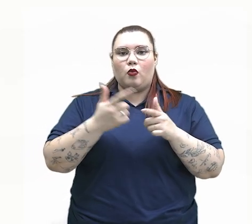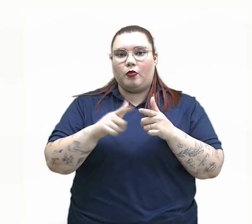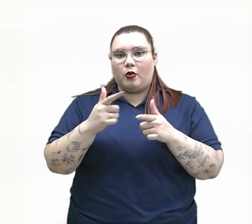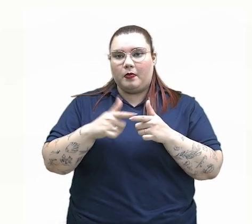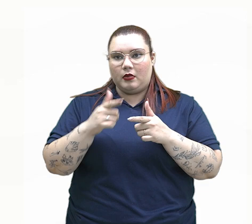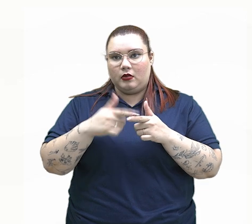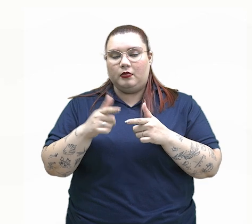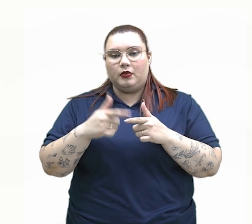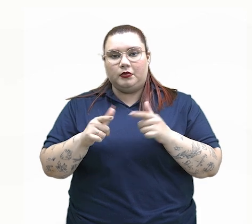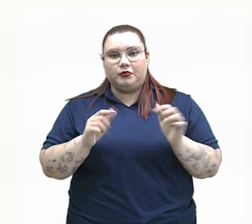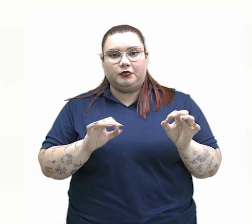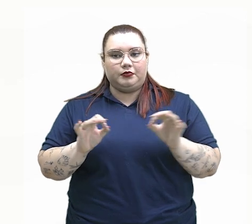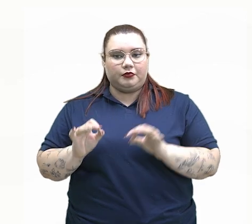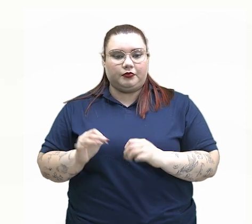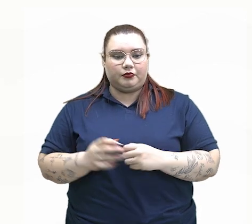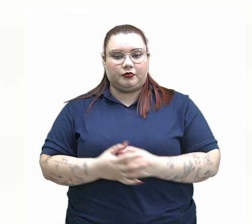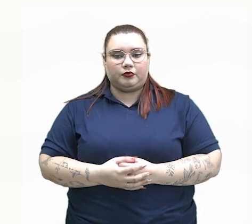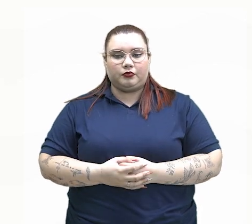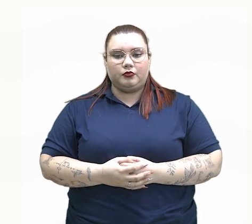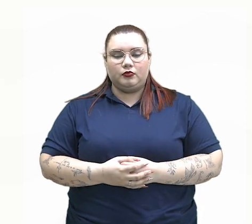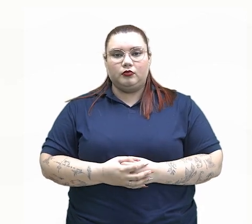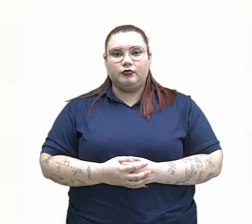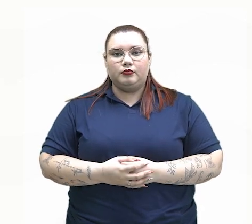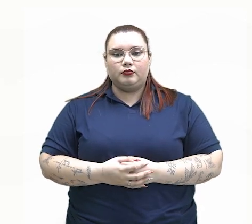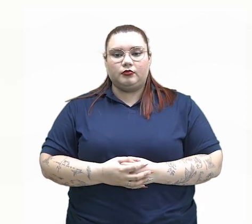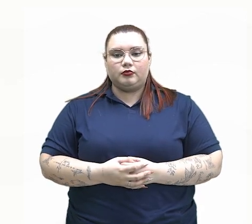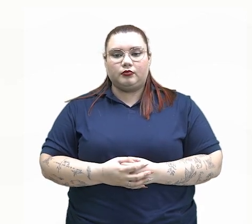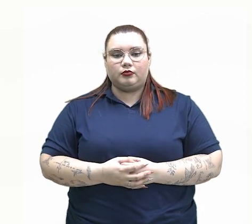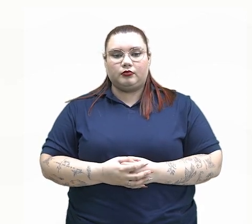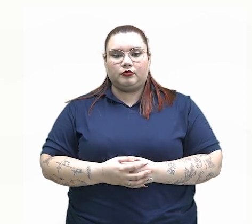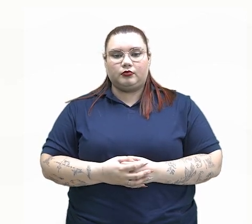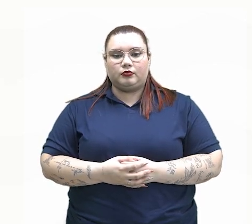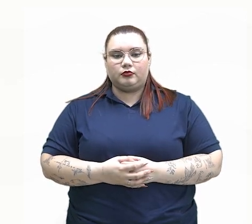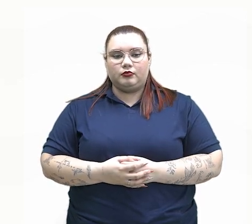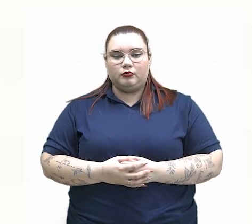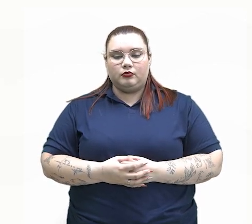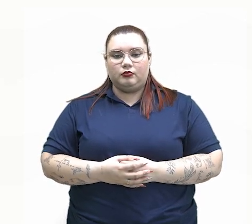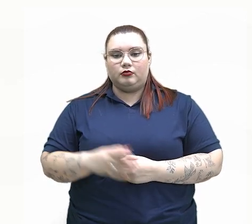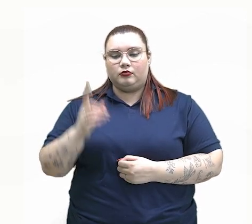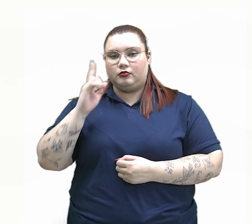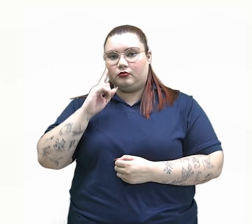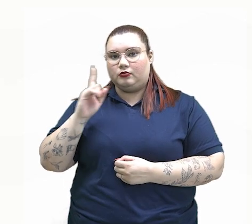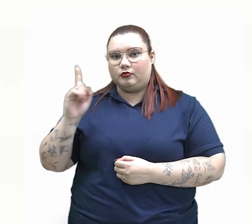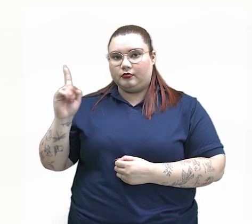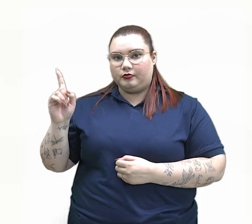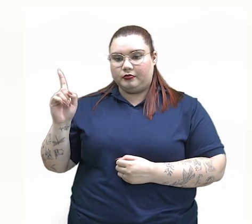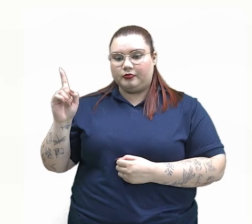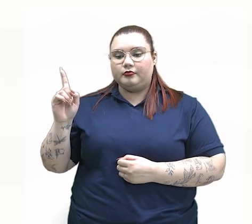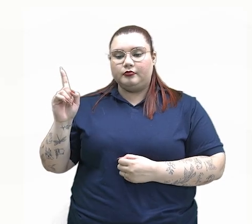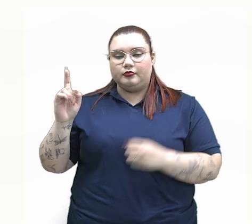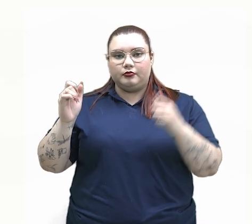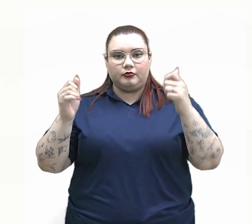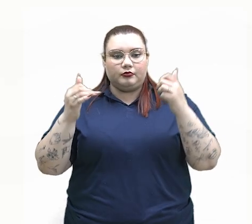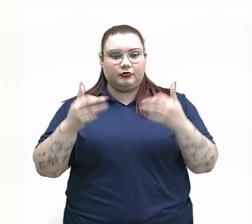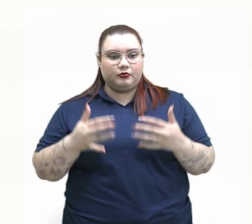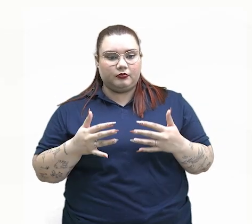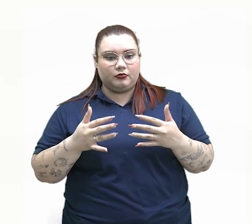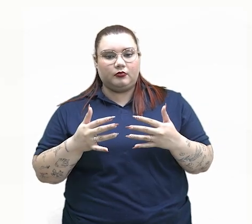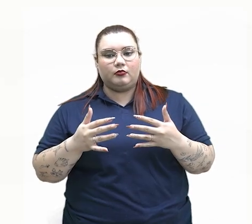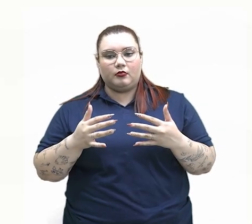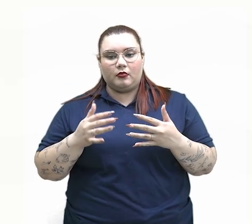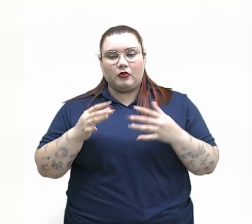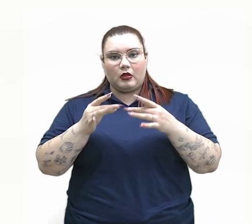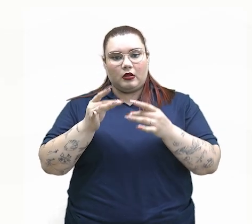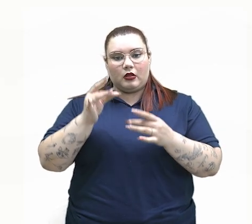quê? Reverter o atual quadro. Lembre-se que, olha aqui entre parênteses, órgão federal responsável por coordenar as diretrizes do ensino na nação. É